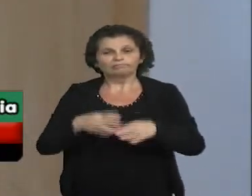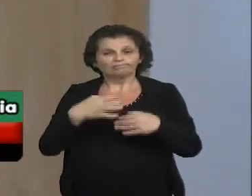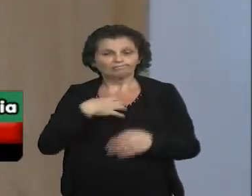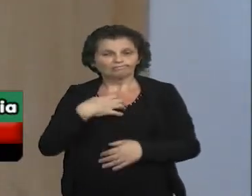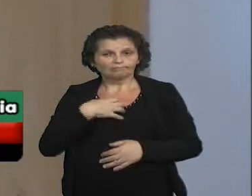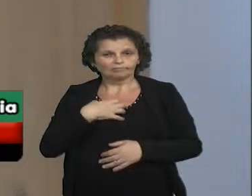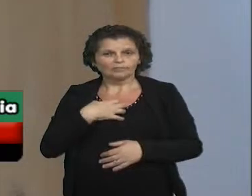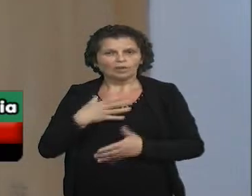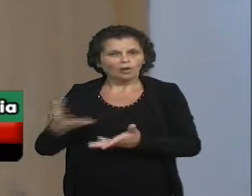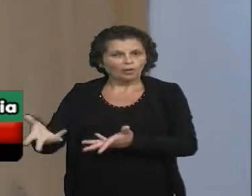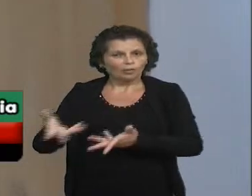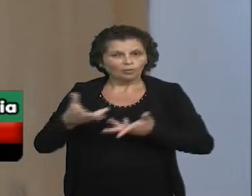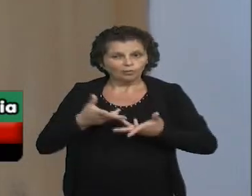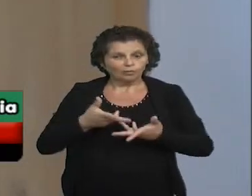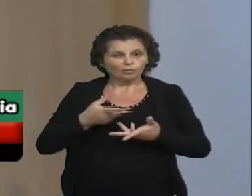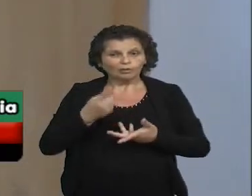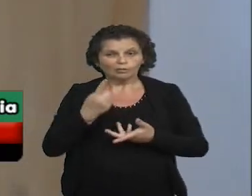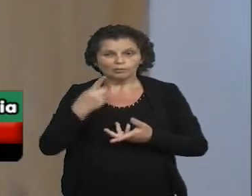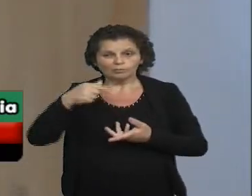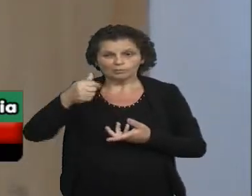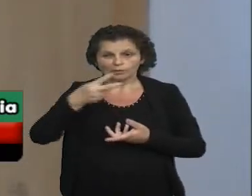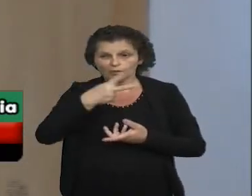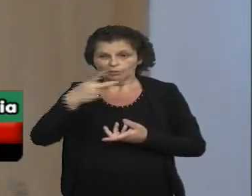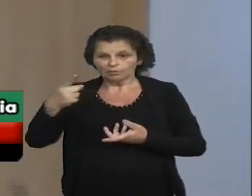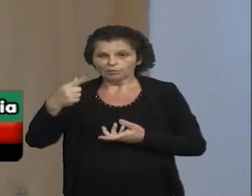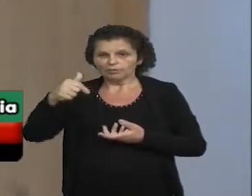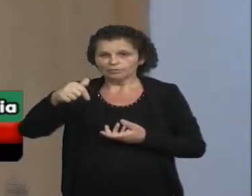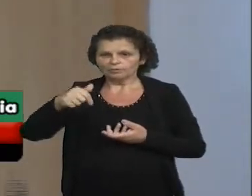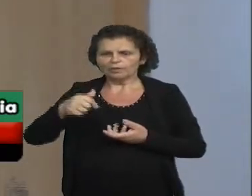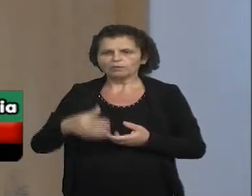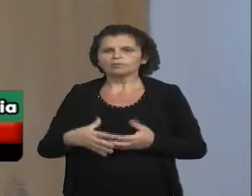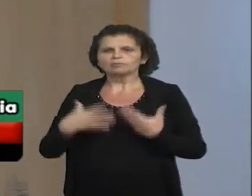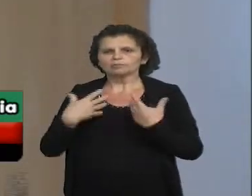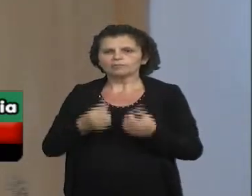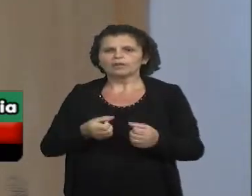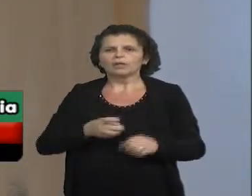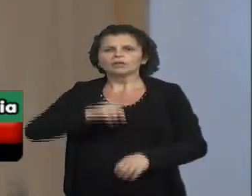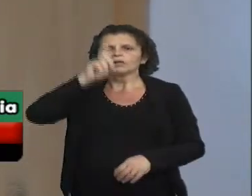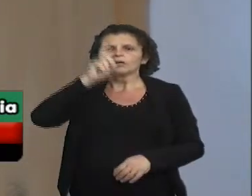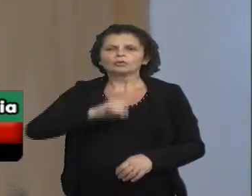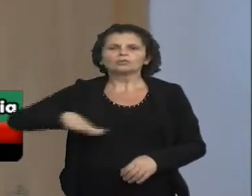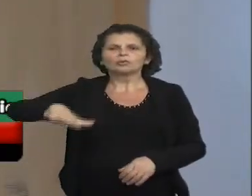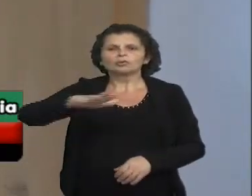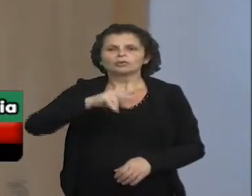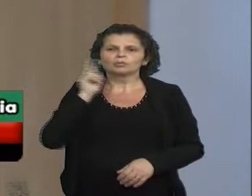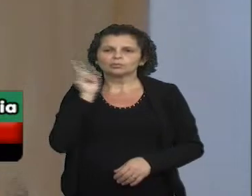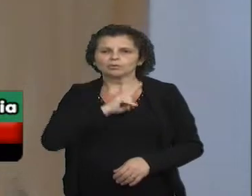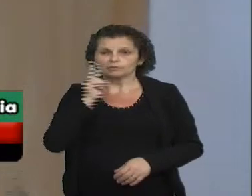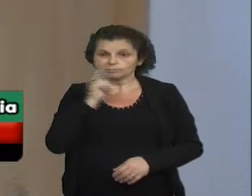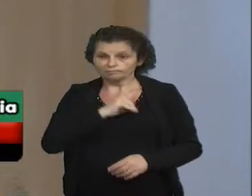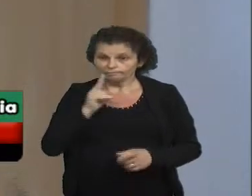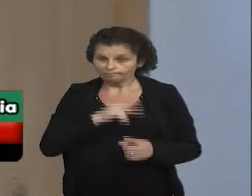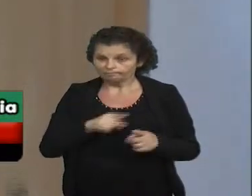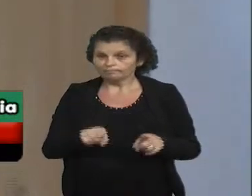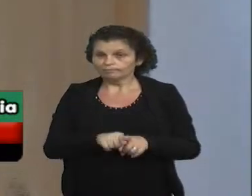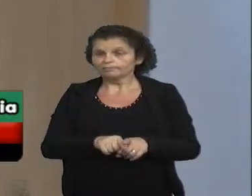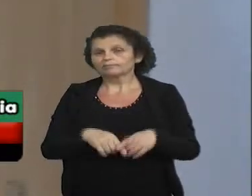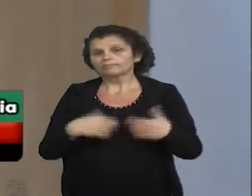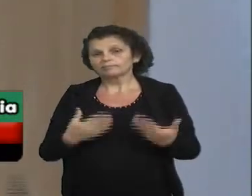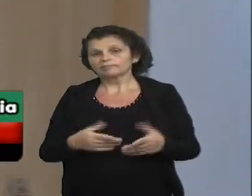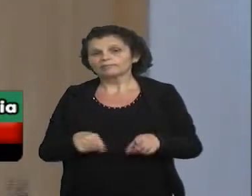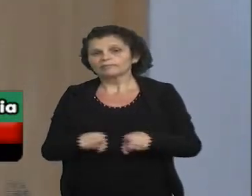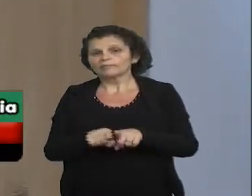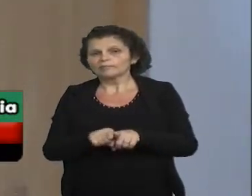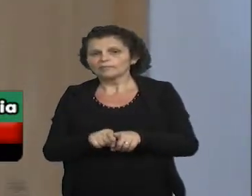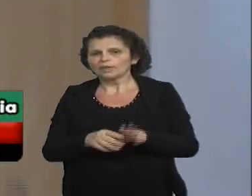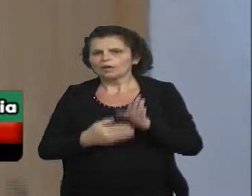forma, foi convidado em 2017 a assumir a Diretoria Geral de Urgência e Emergência. No cargo,